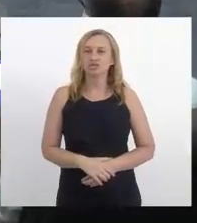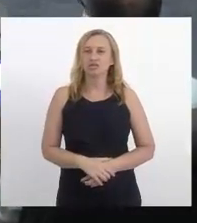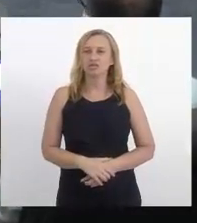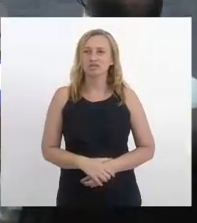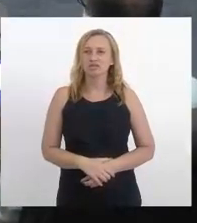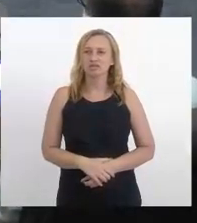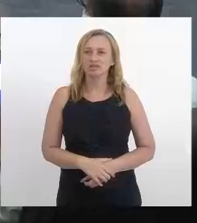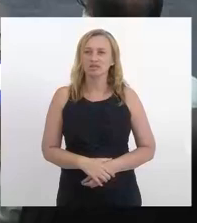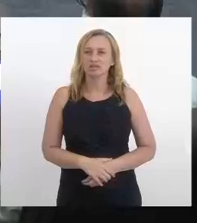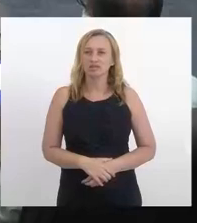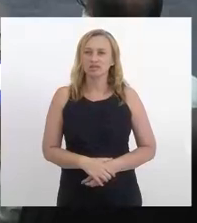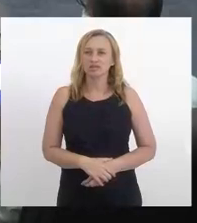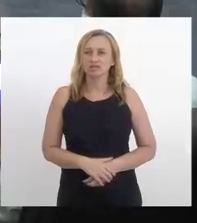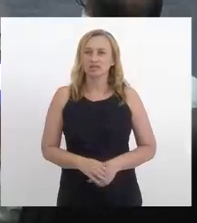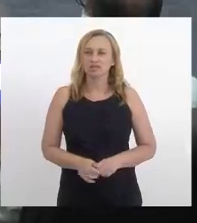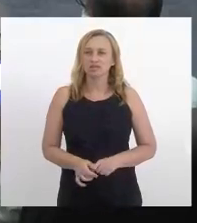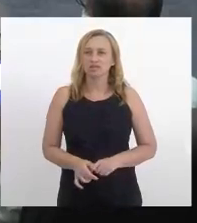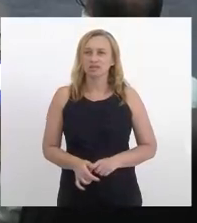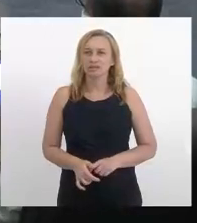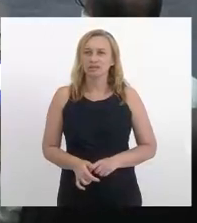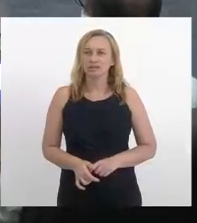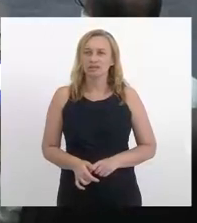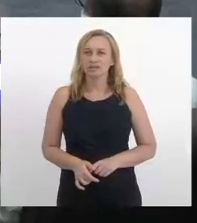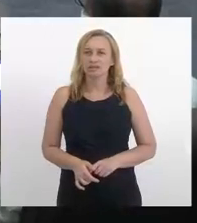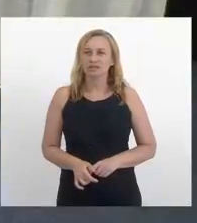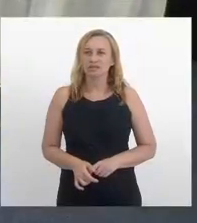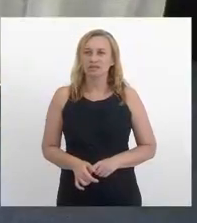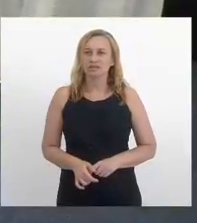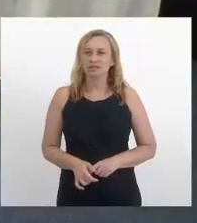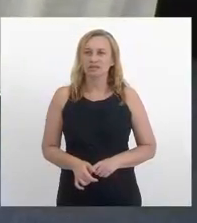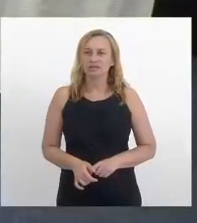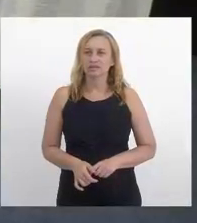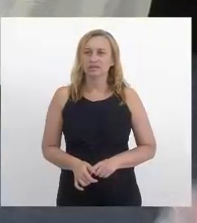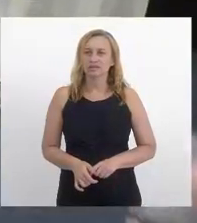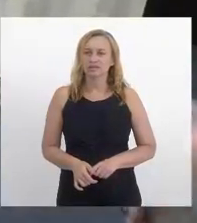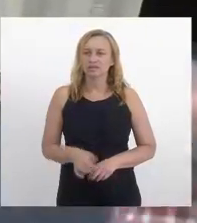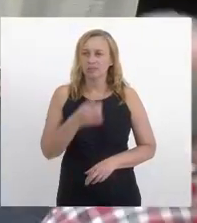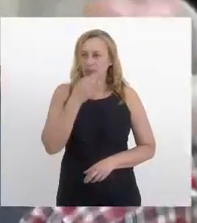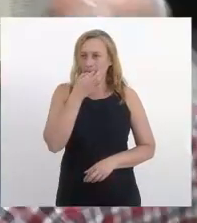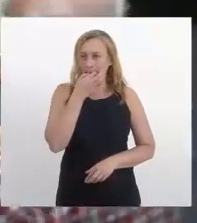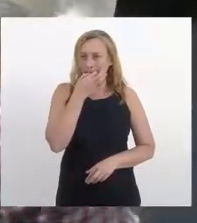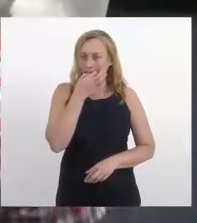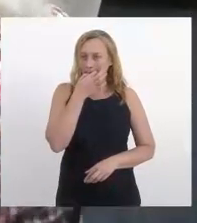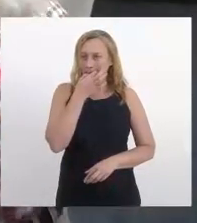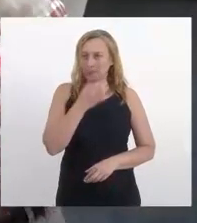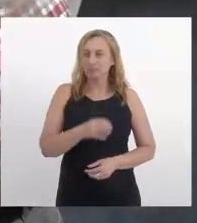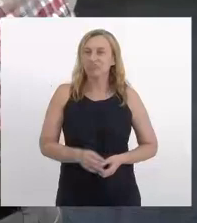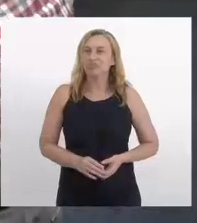Propósito.